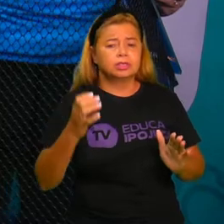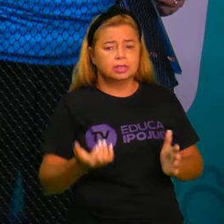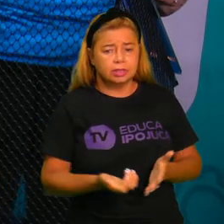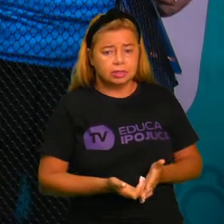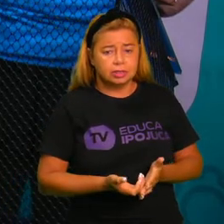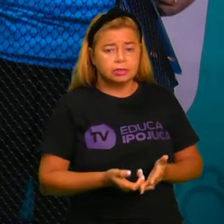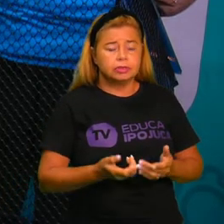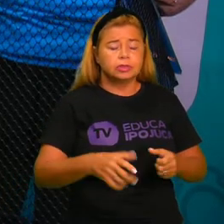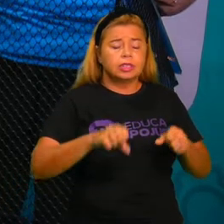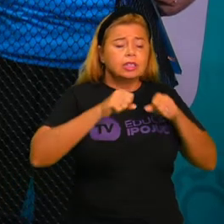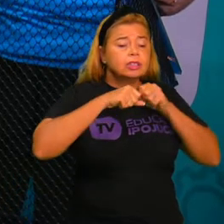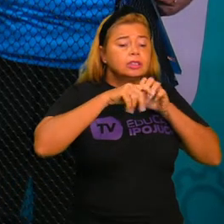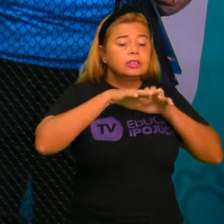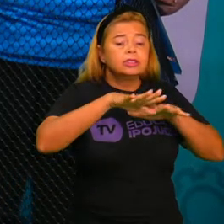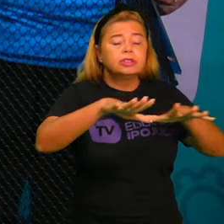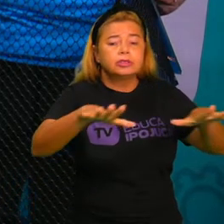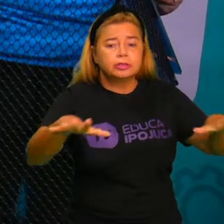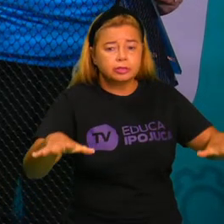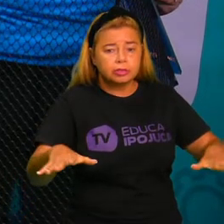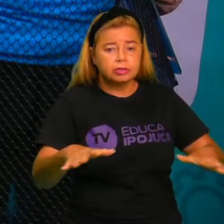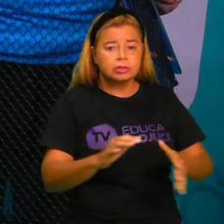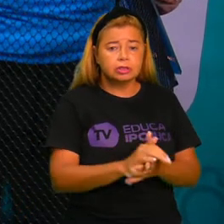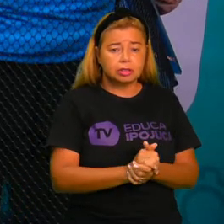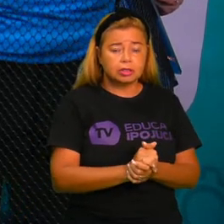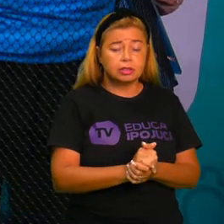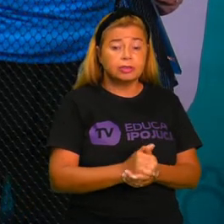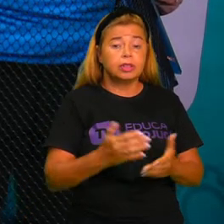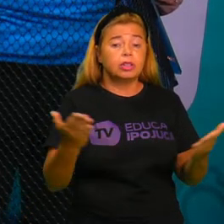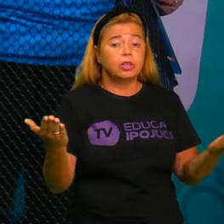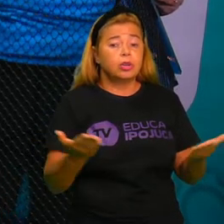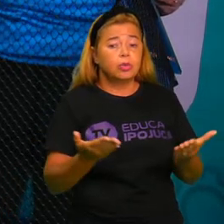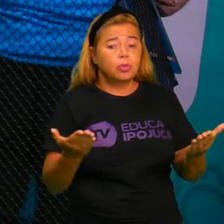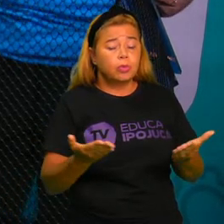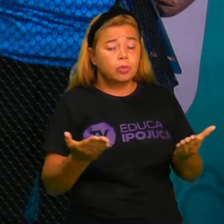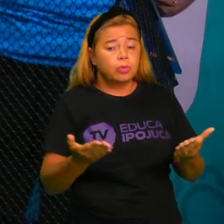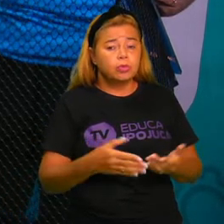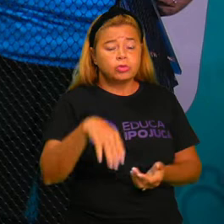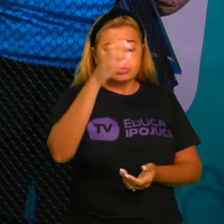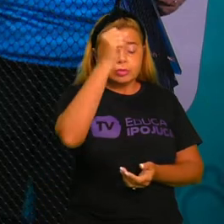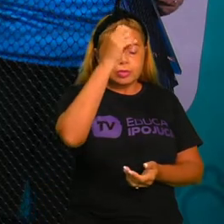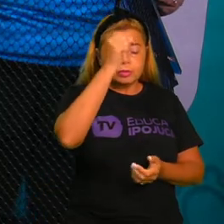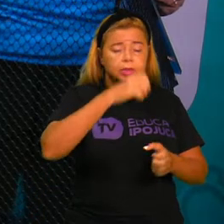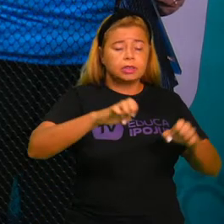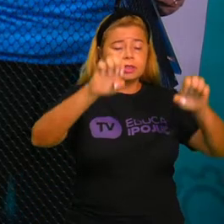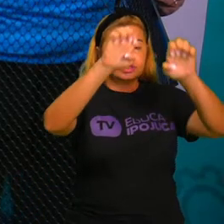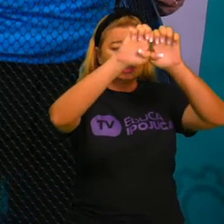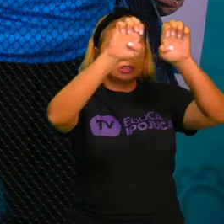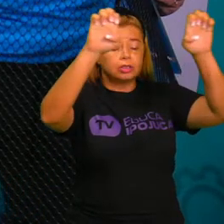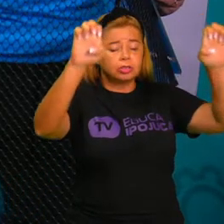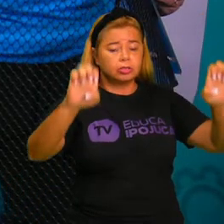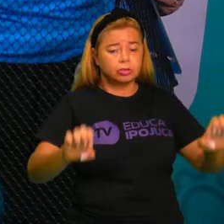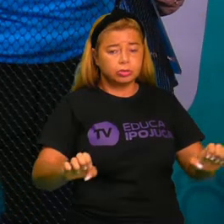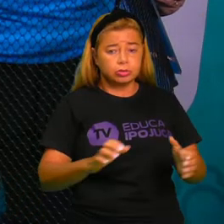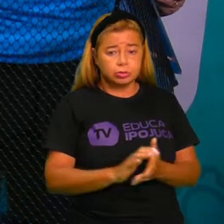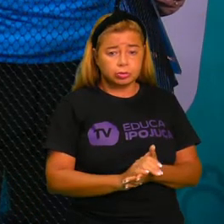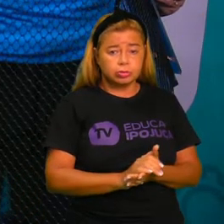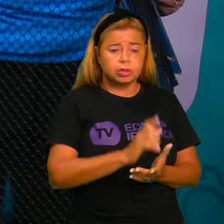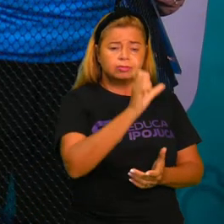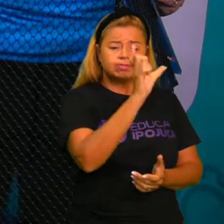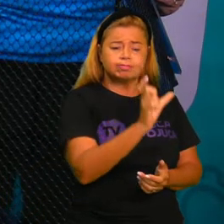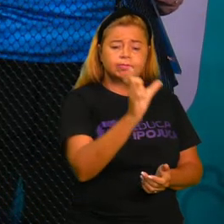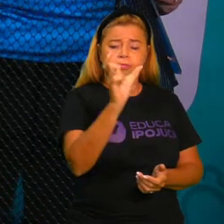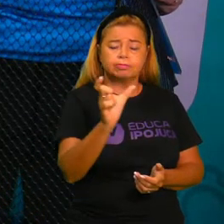hoje nós vamos estudar só um pouquinho da parte da estrutura composicional Quem são as partes do texto